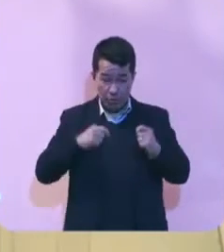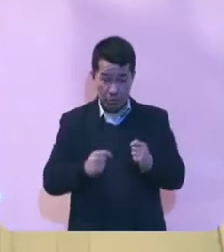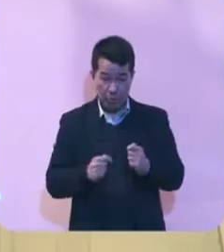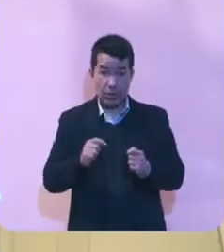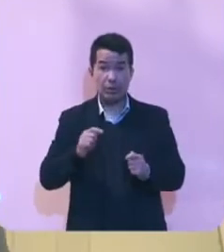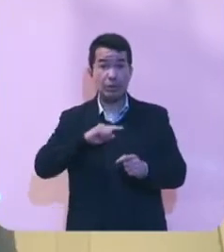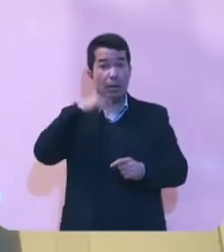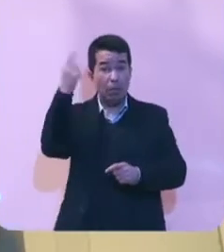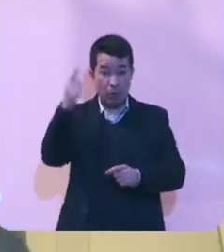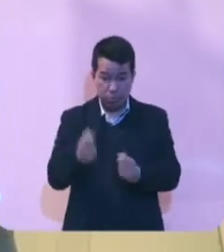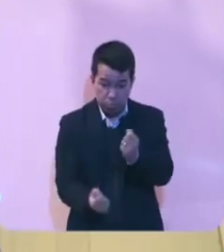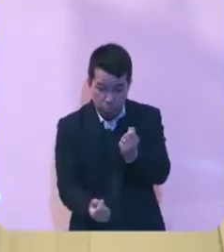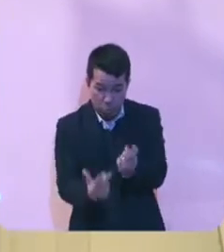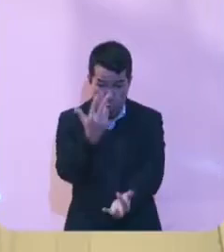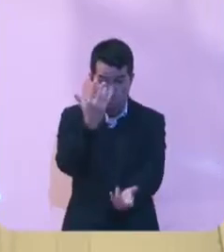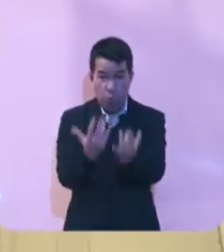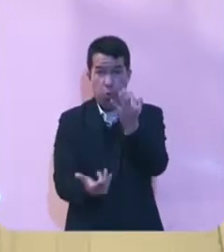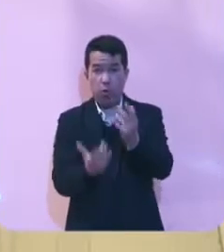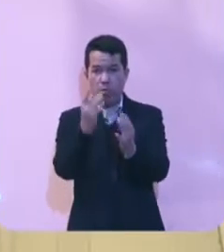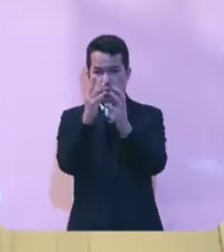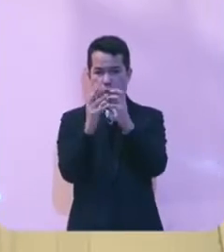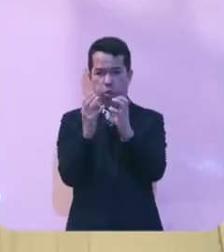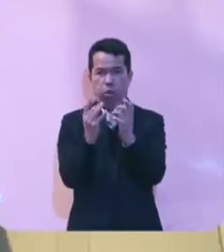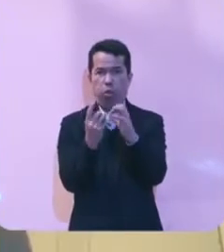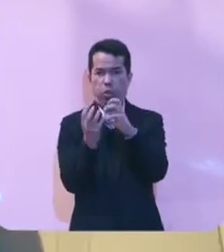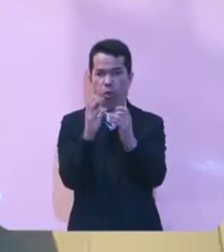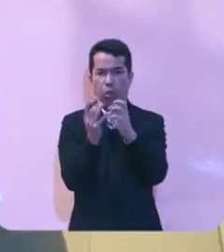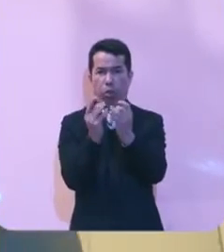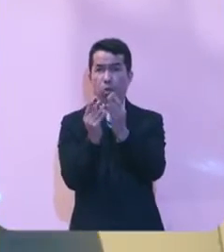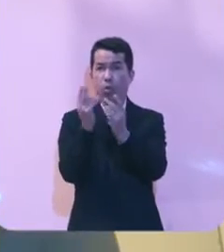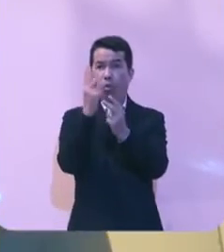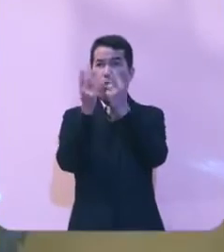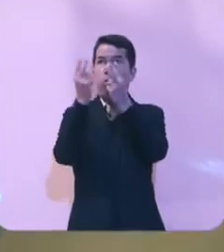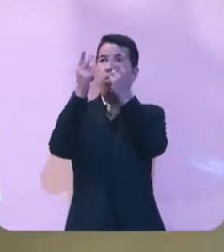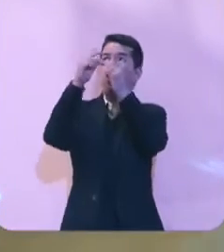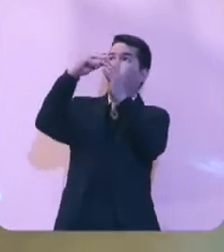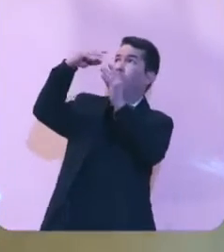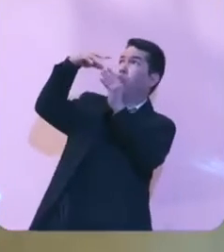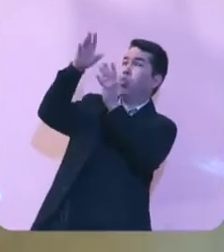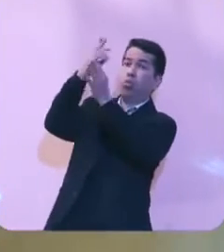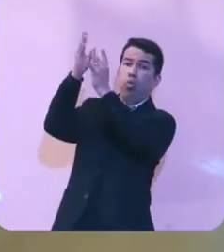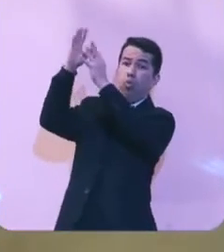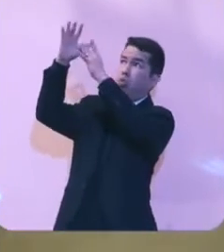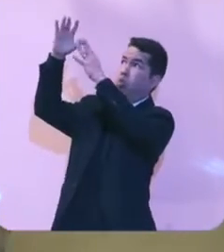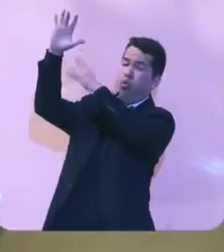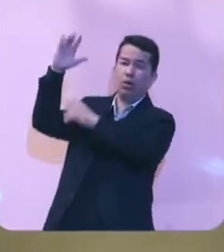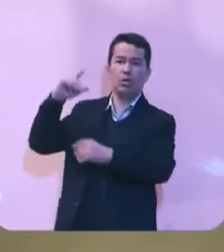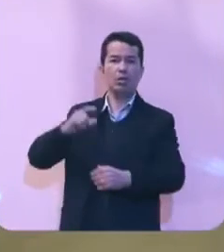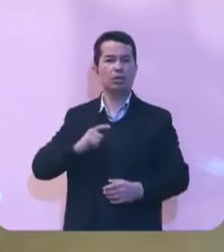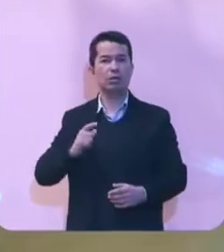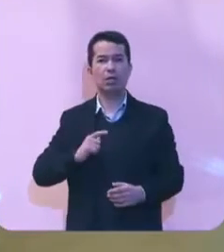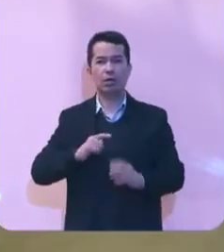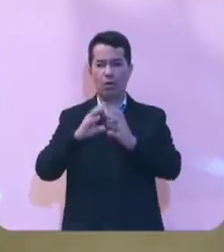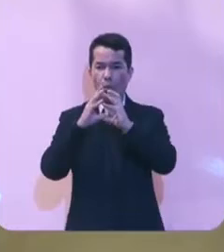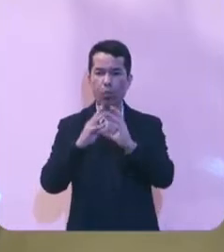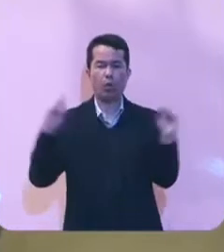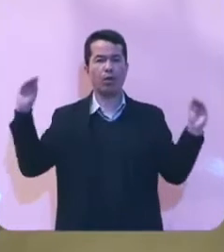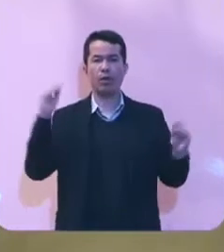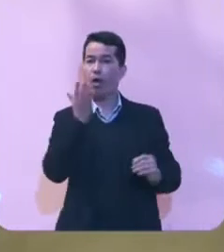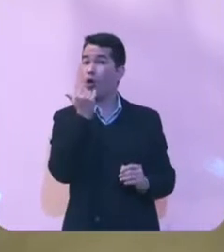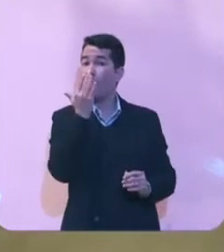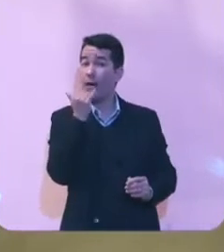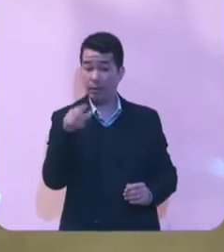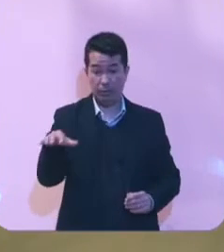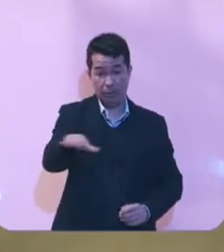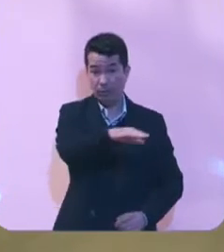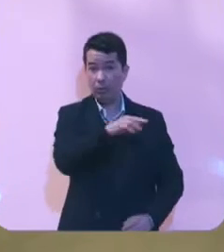eles representavam o custo do perdão dos nossos pecados. A Bíblia diz que o salário do